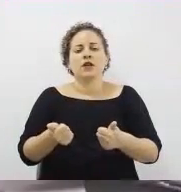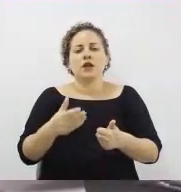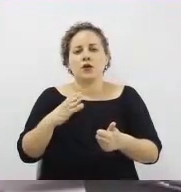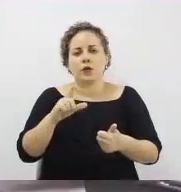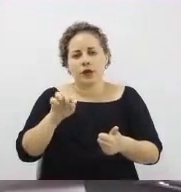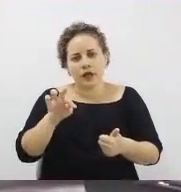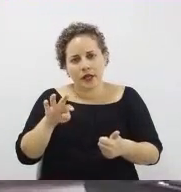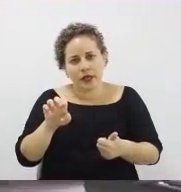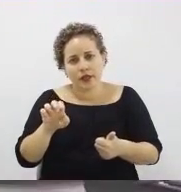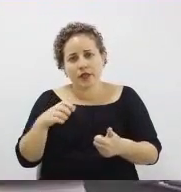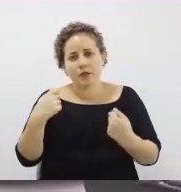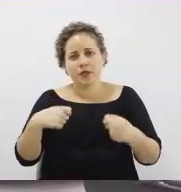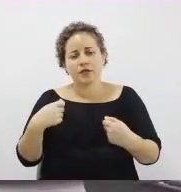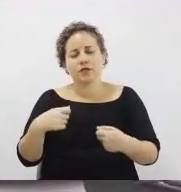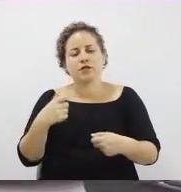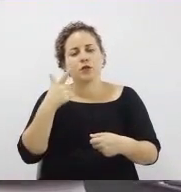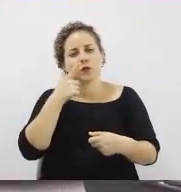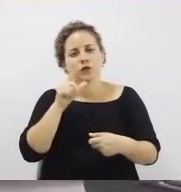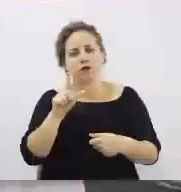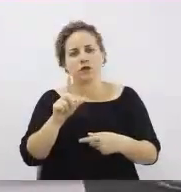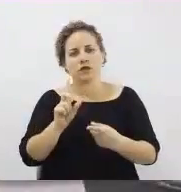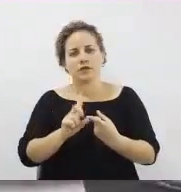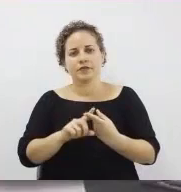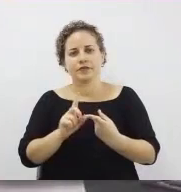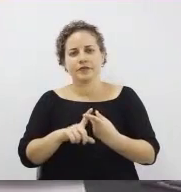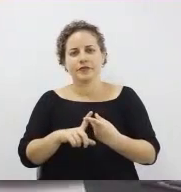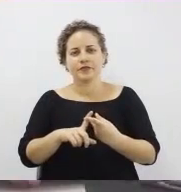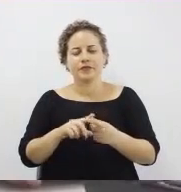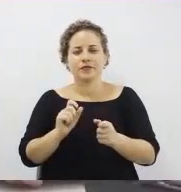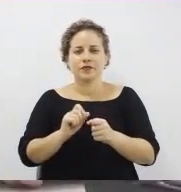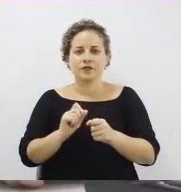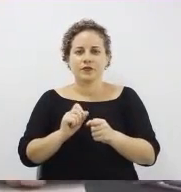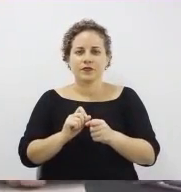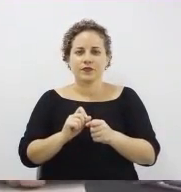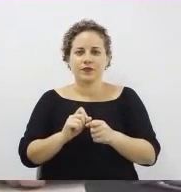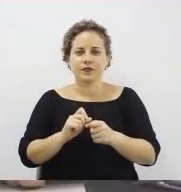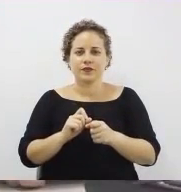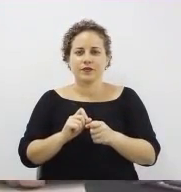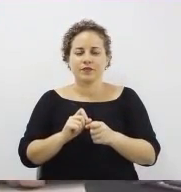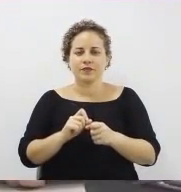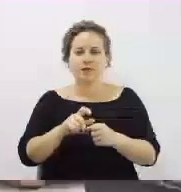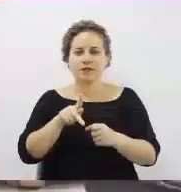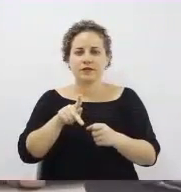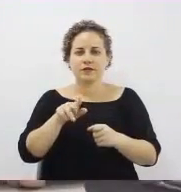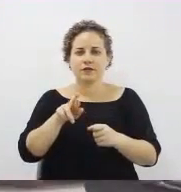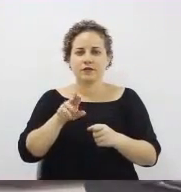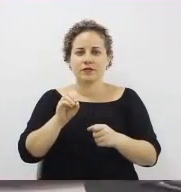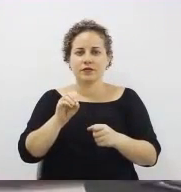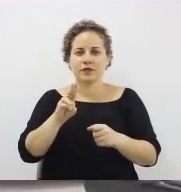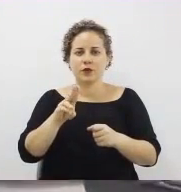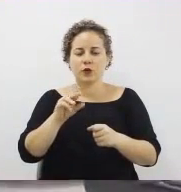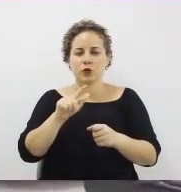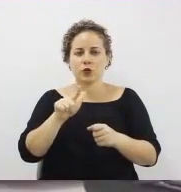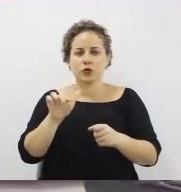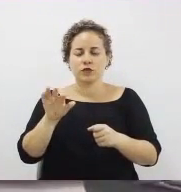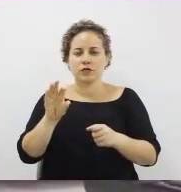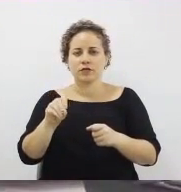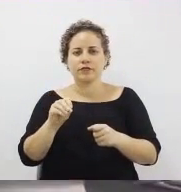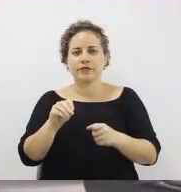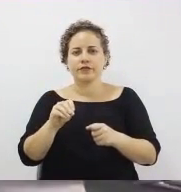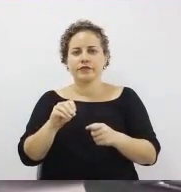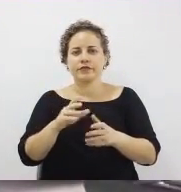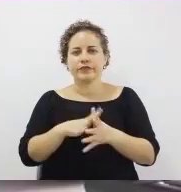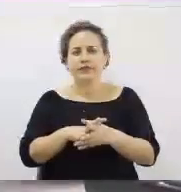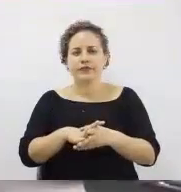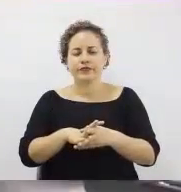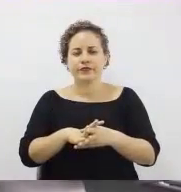possa ser atendido. Então, por isso que o conceito fala que seja viável de ser atendido pela produção. Isso é muito importante. Considerando-se as